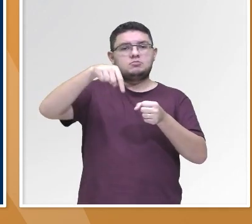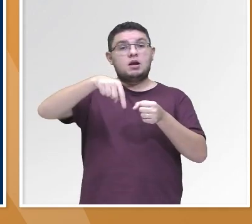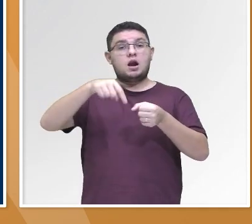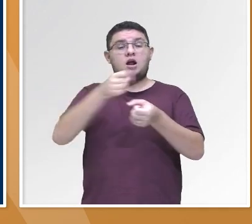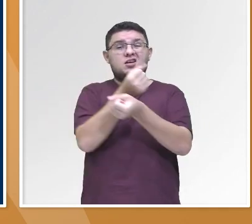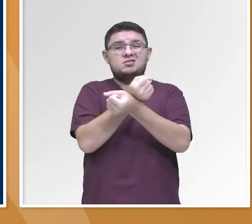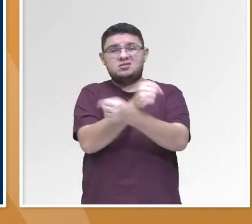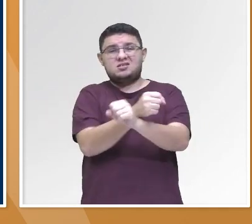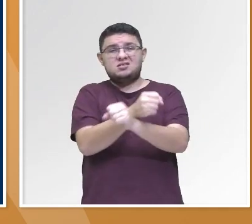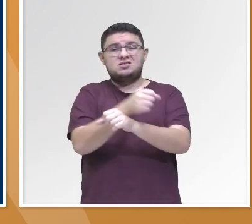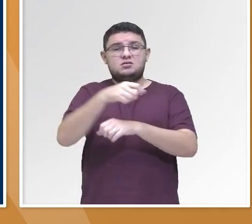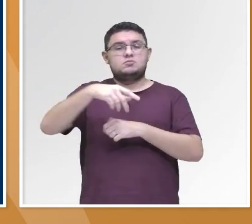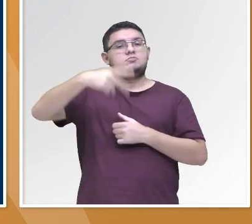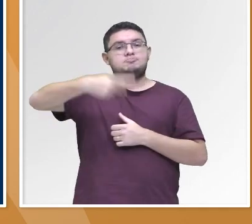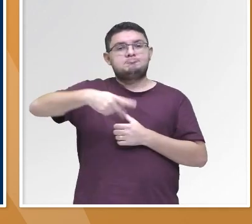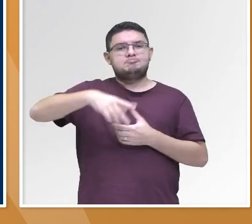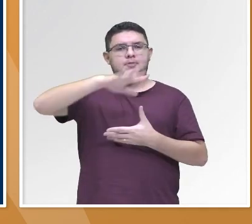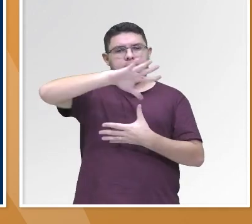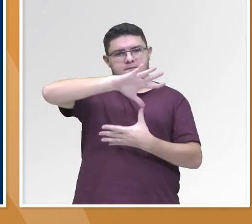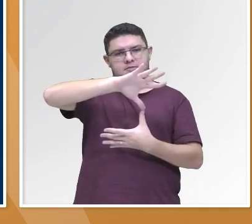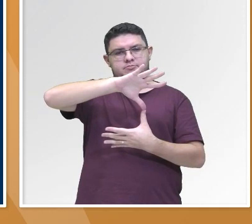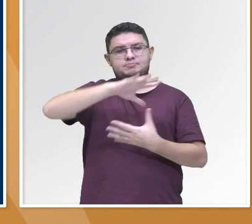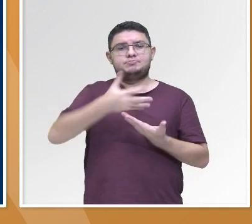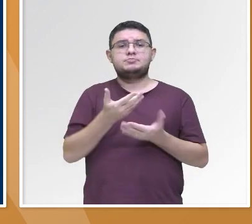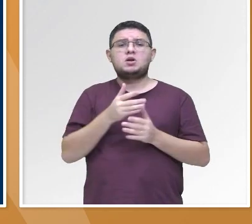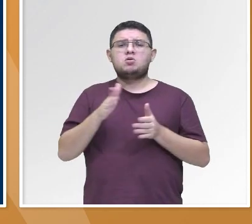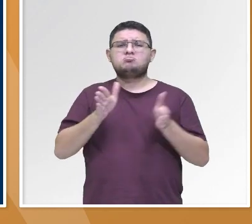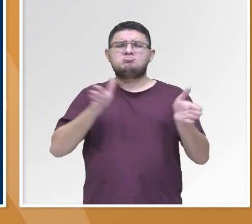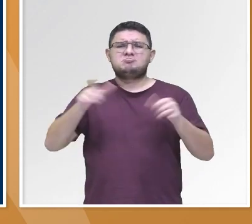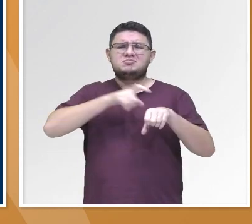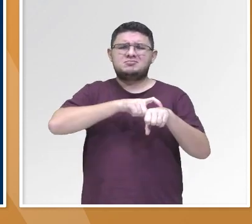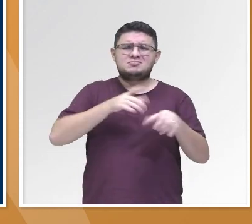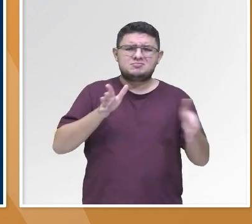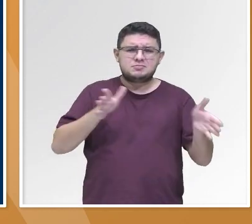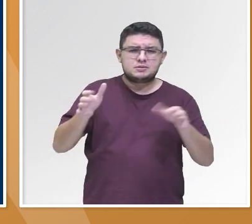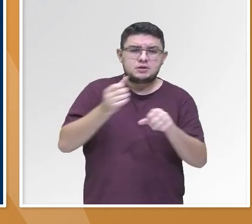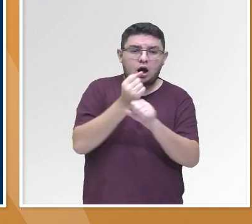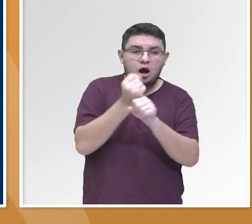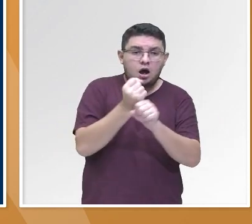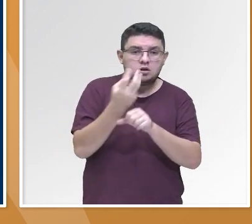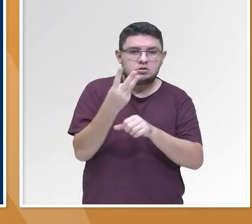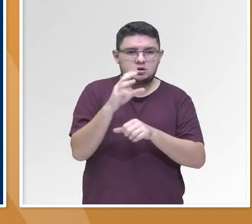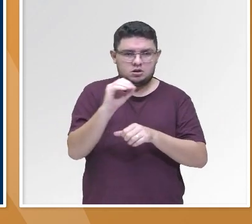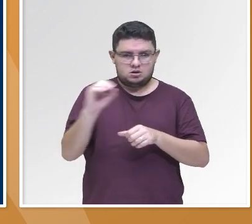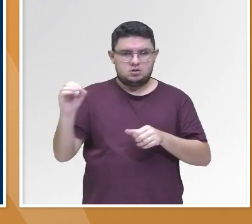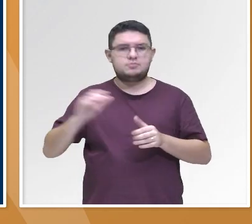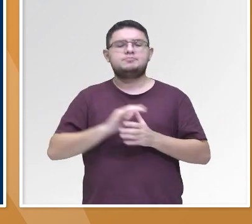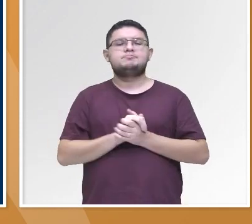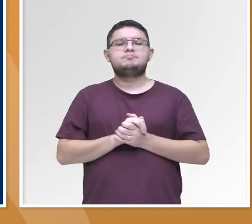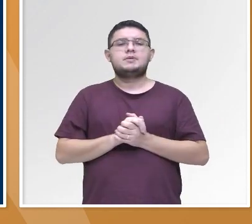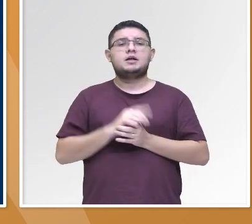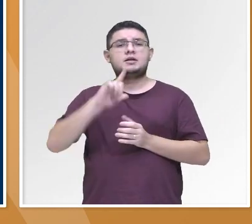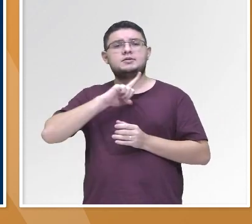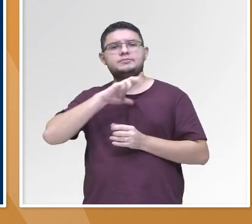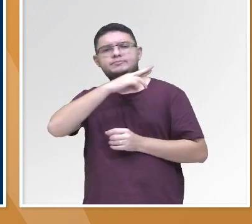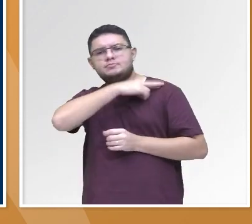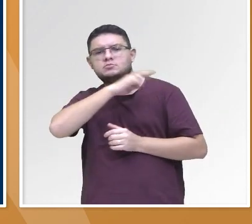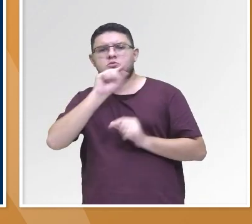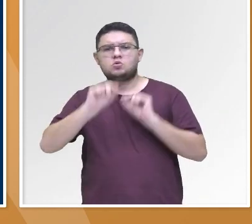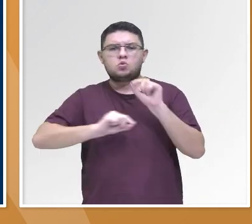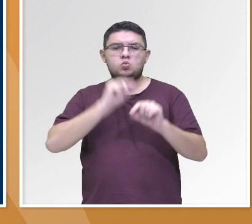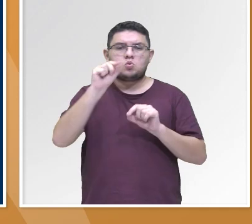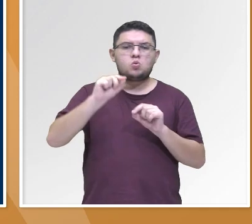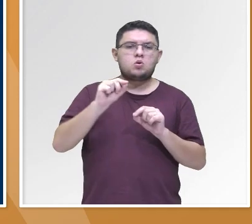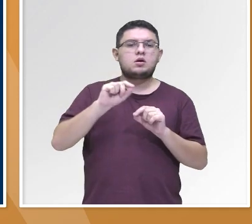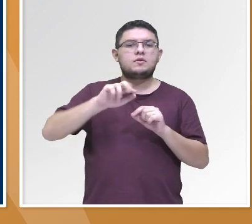300 anos. Desse negócio participaram europeus, africanos e brasileiros de diferentes condições sociais.